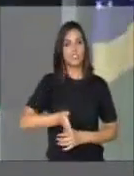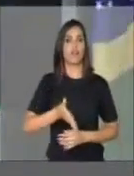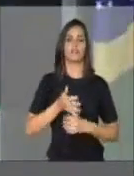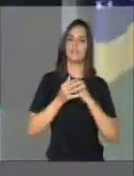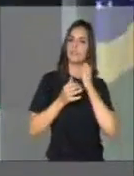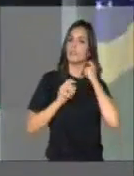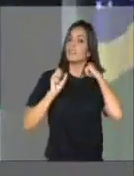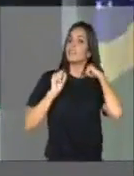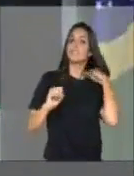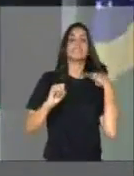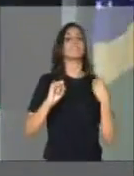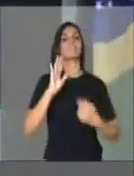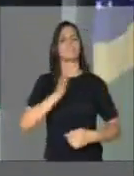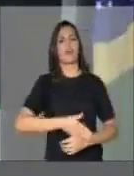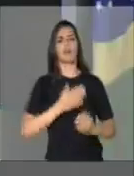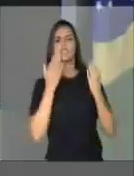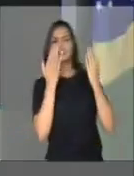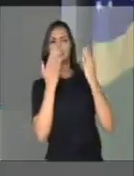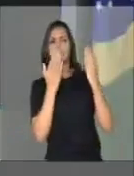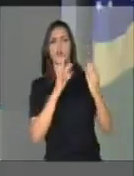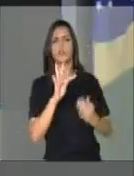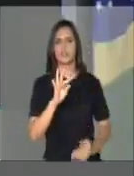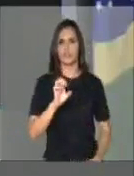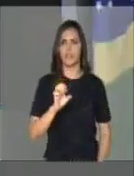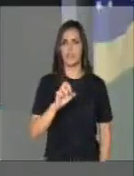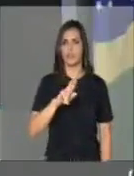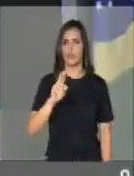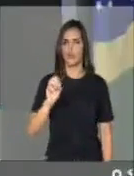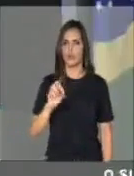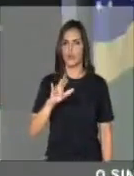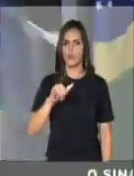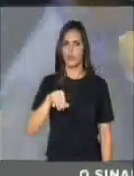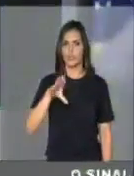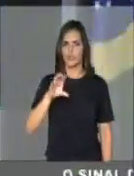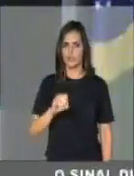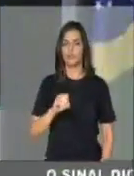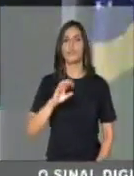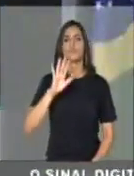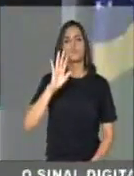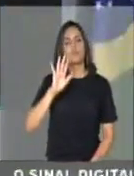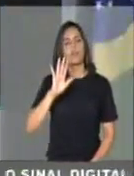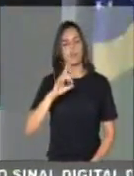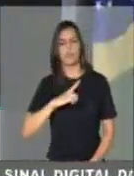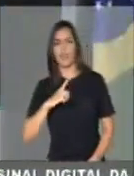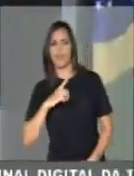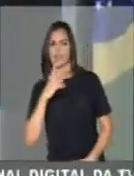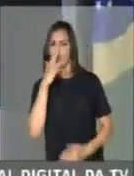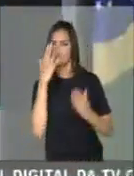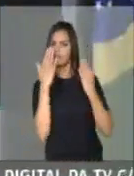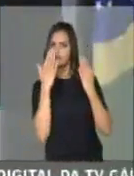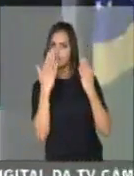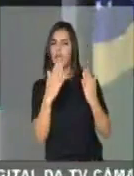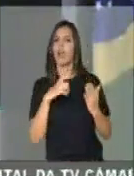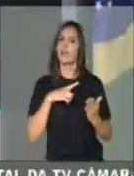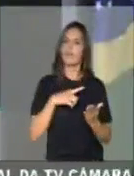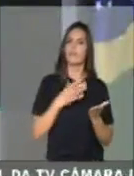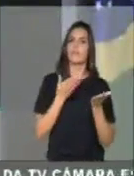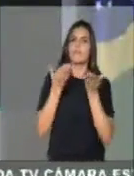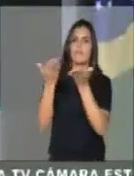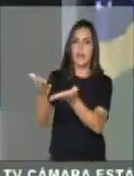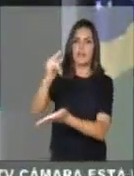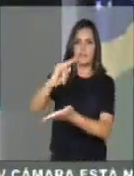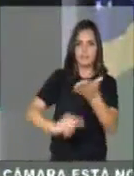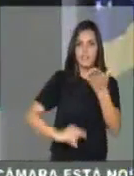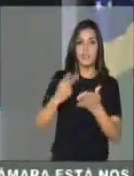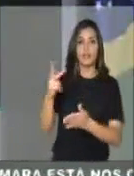julgado que atos de terrorismo foram usufruídos em forma de bens e valores por cidadãos